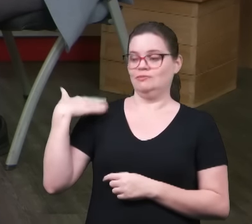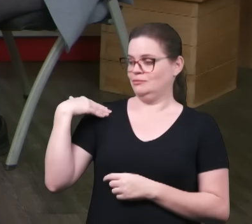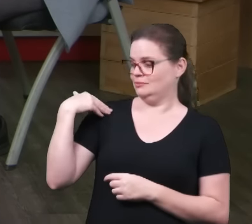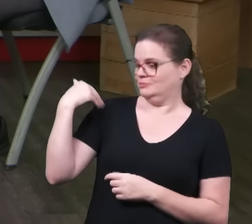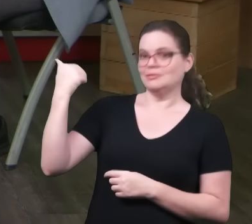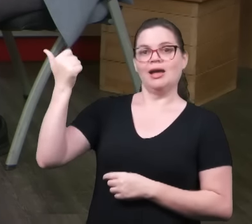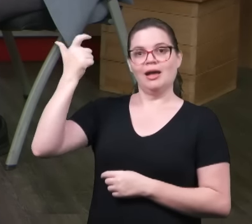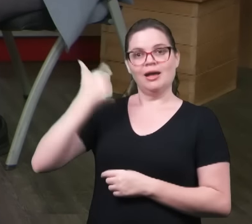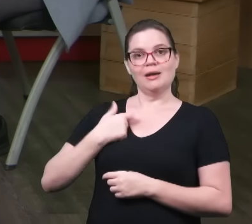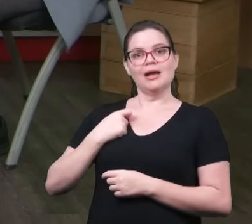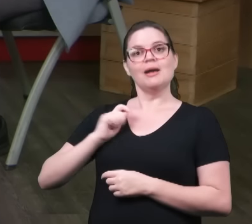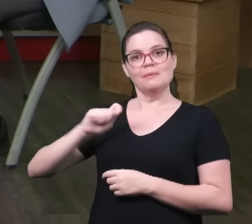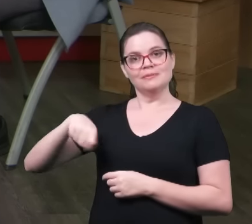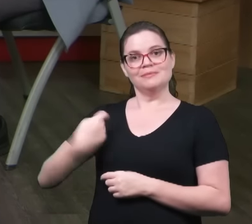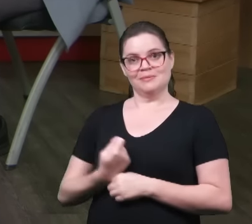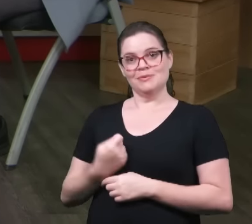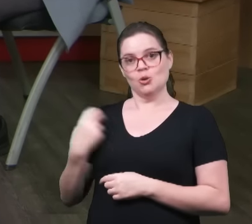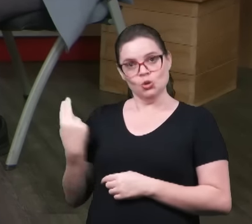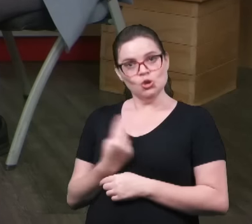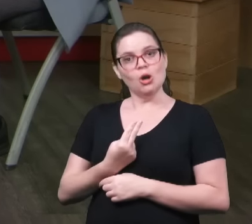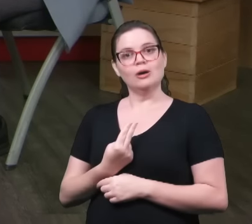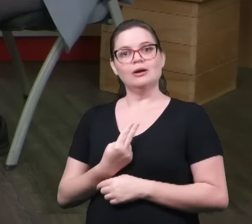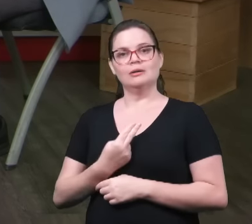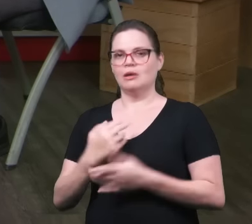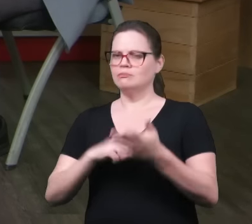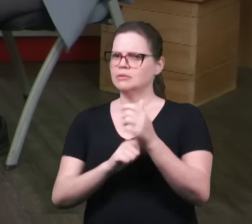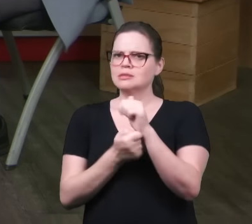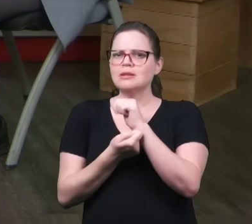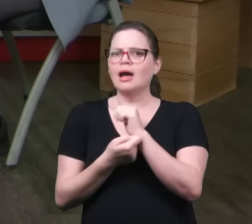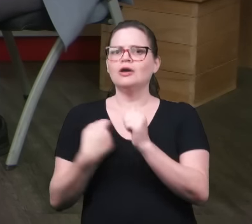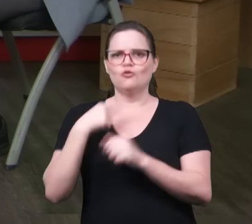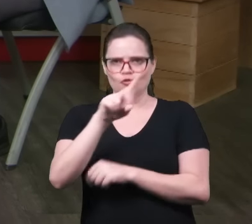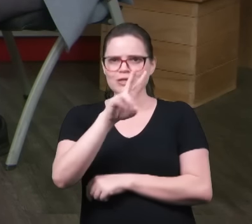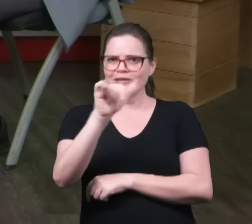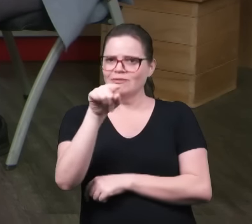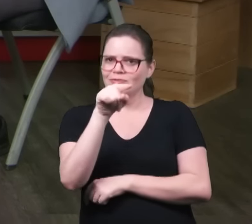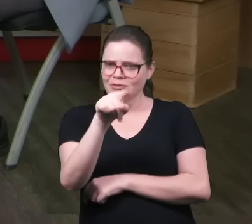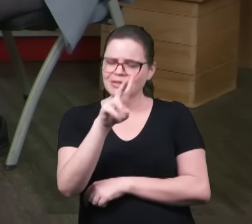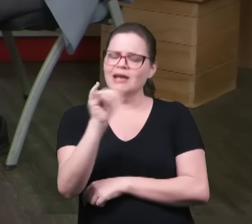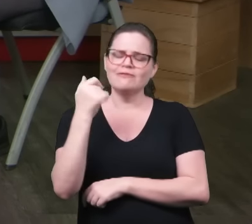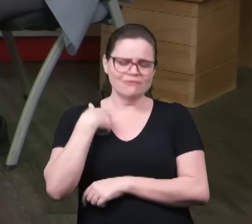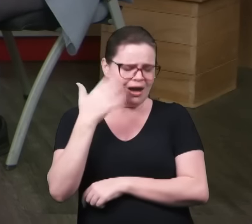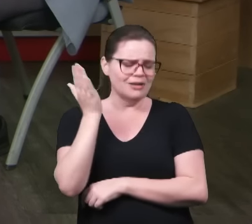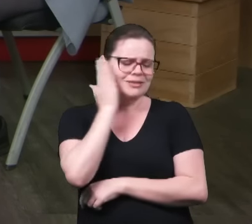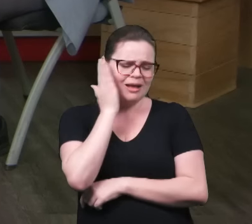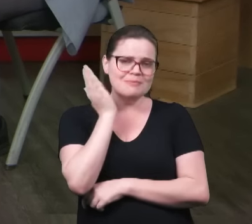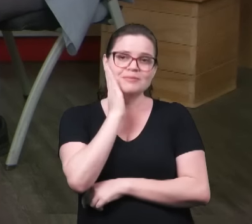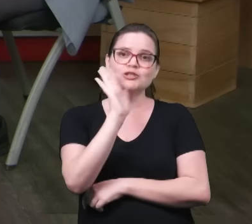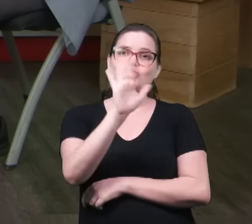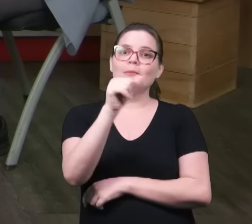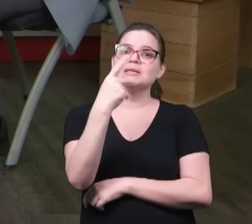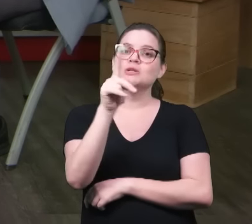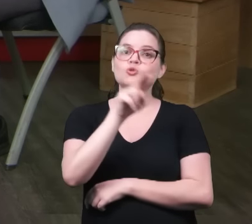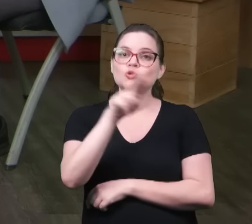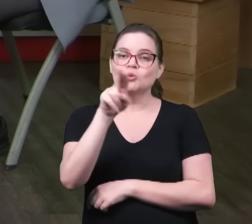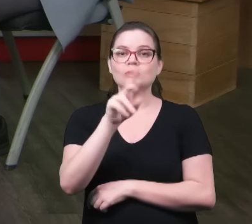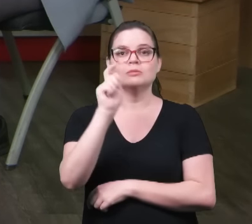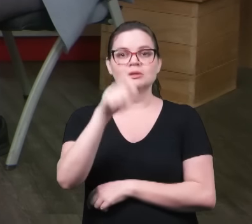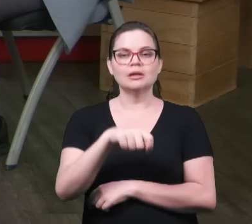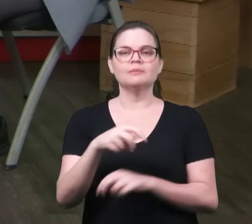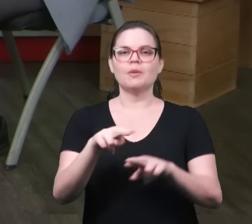nome. Né? São mistérios, né? Mistérios de Deus. Que hão de ser revelados. E é por isso,